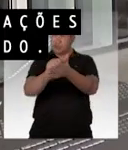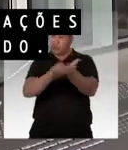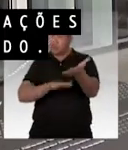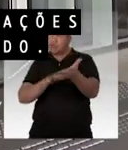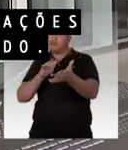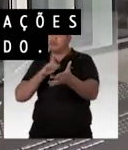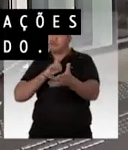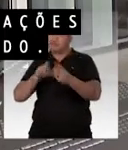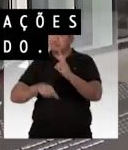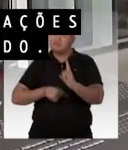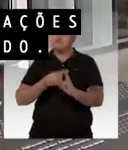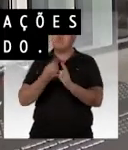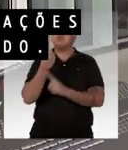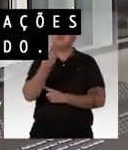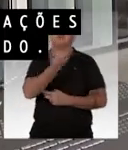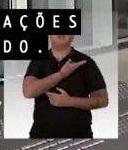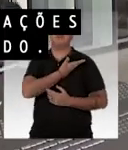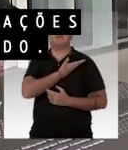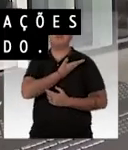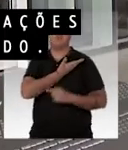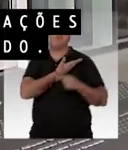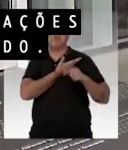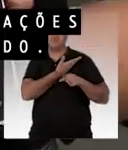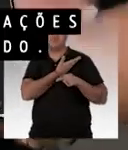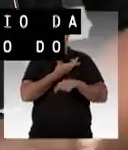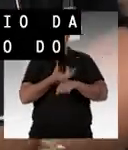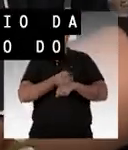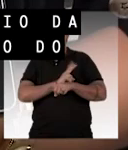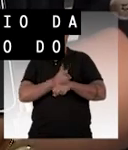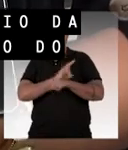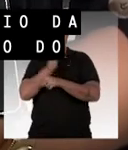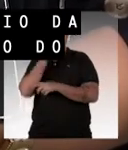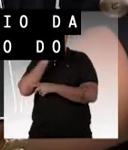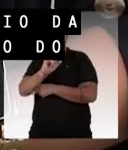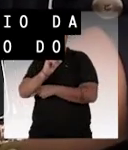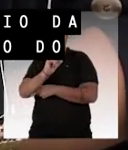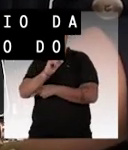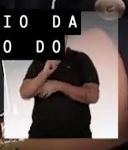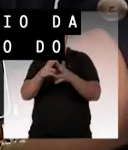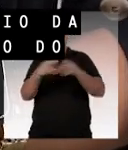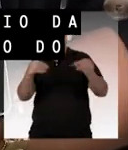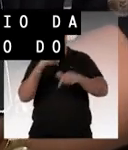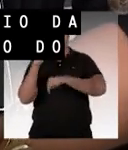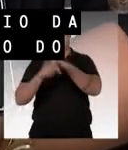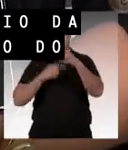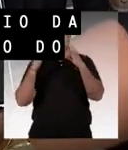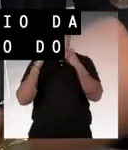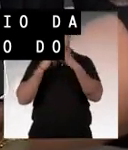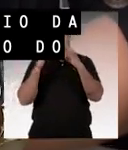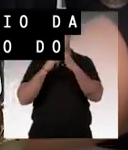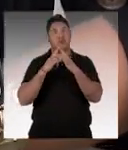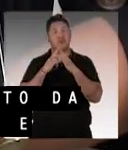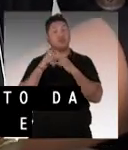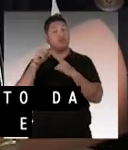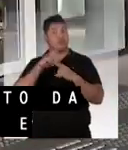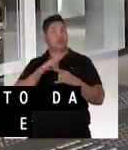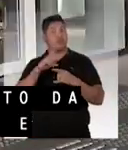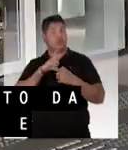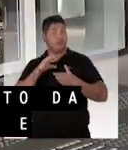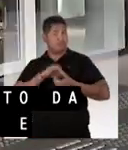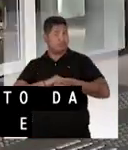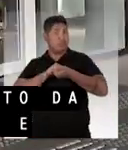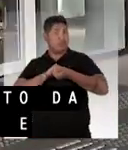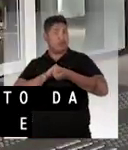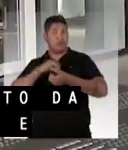essas operações ganharam mais um aliado. Esse aqui, o Observatório da Prevenção e Erradicação do Trabalho Infantil, fruto